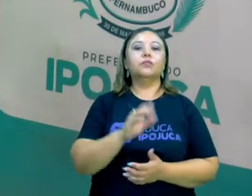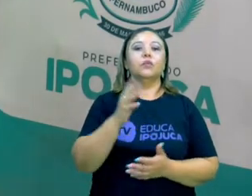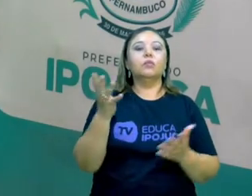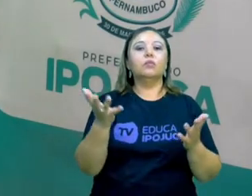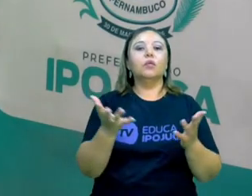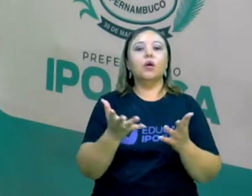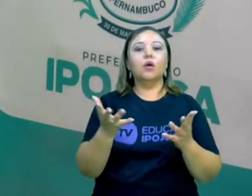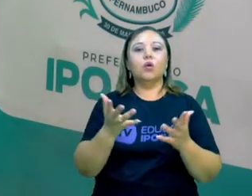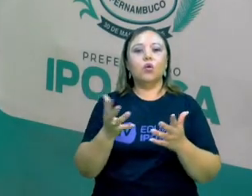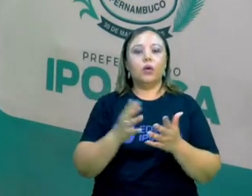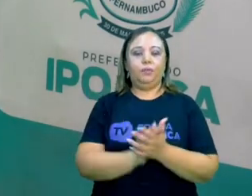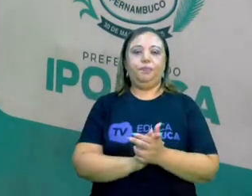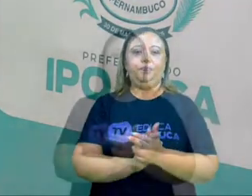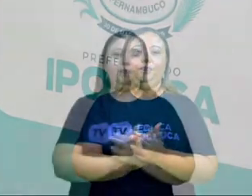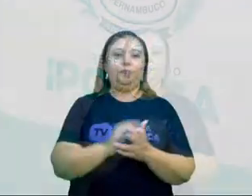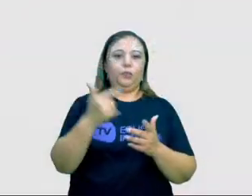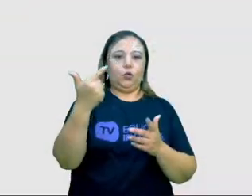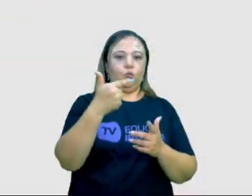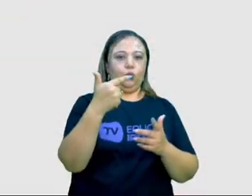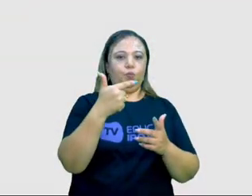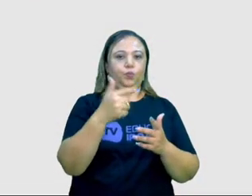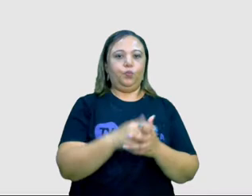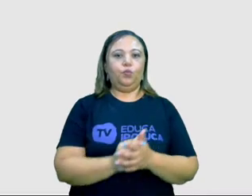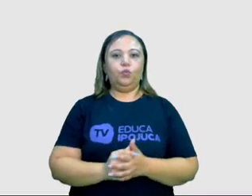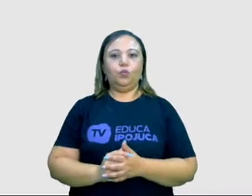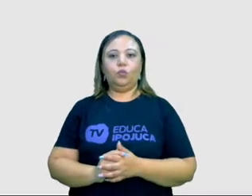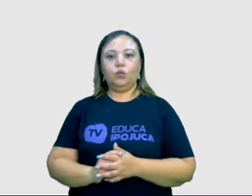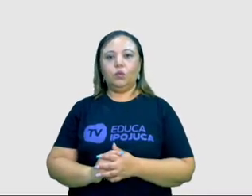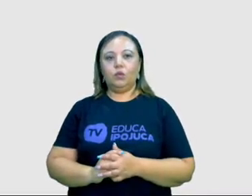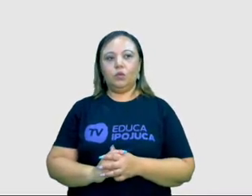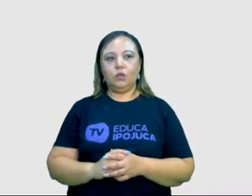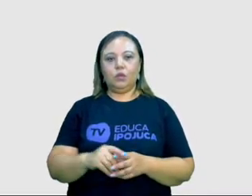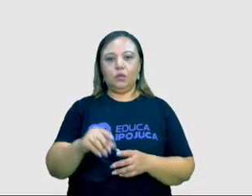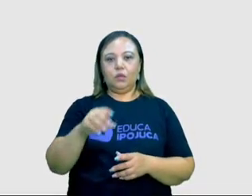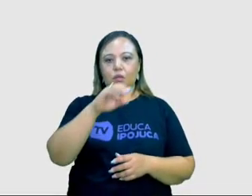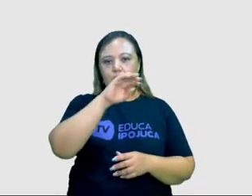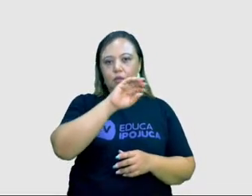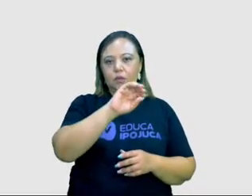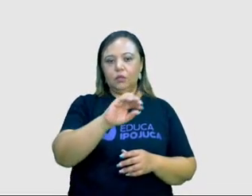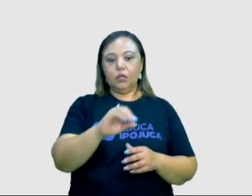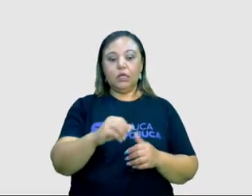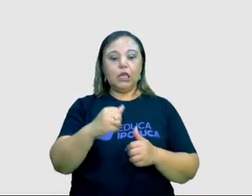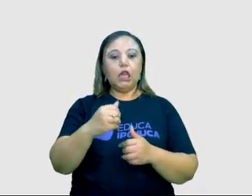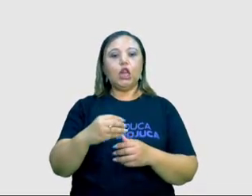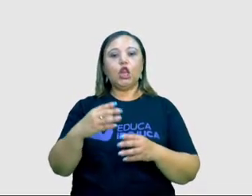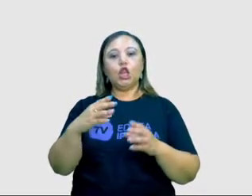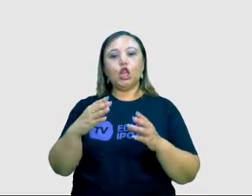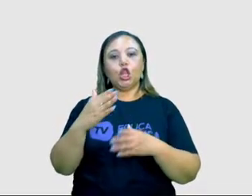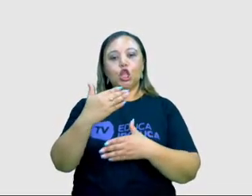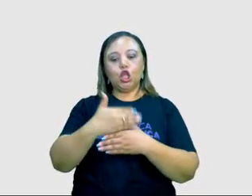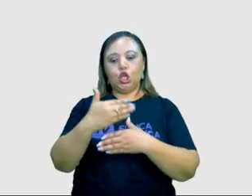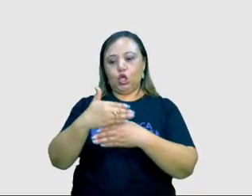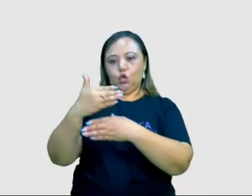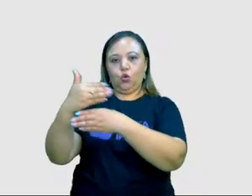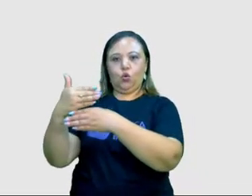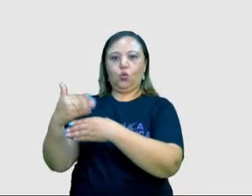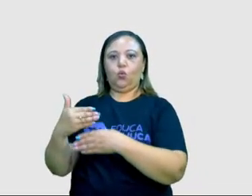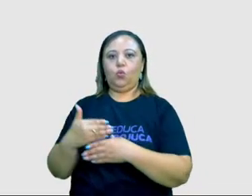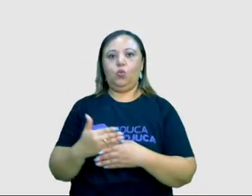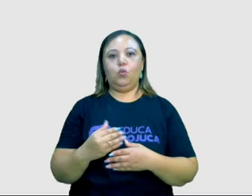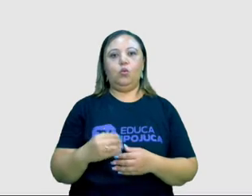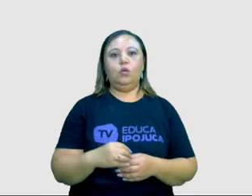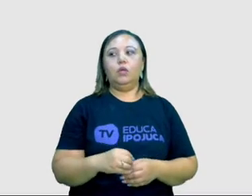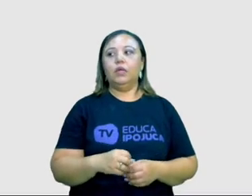E agora no segundo quesito. Uma carga de 4.600 tijolos deve ser distribuída